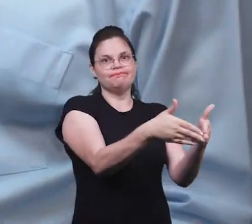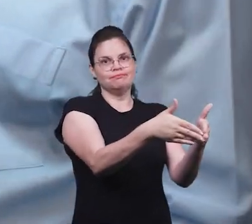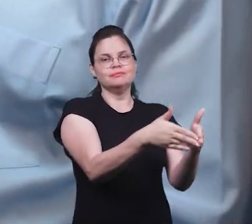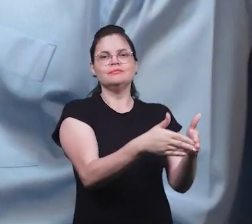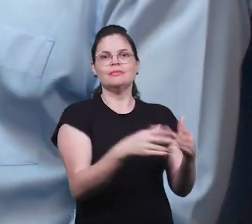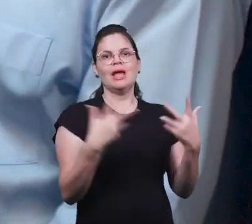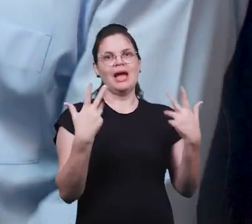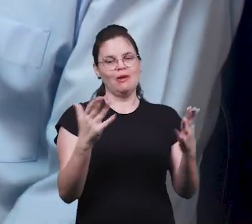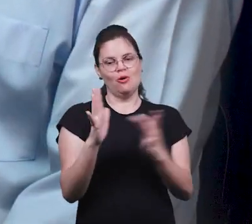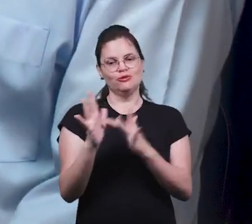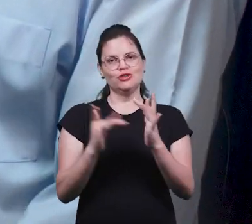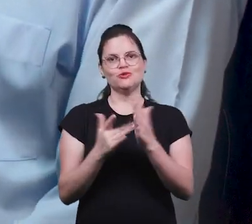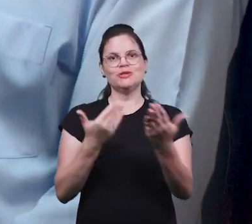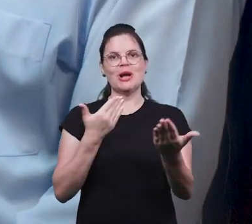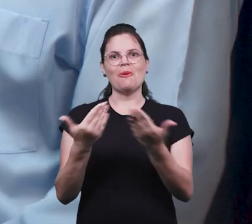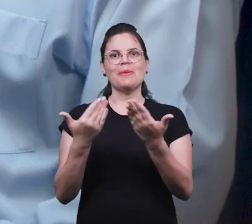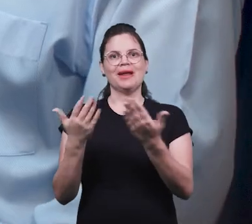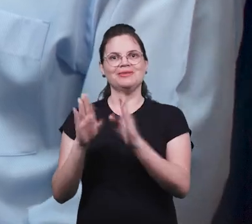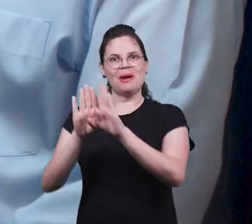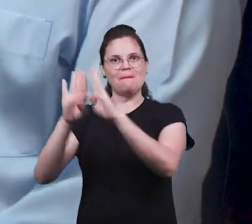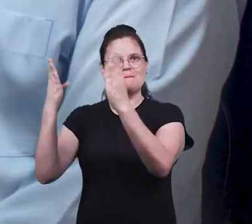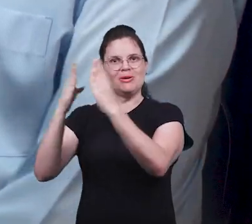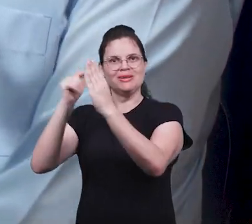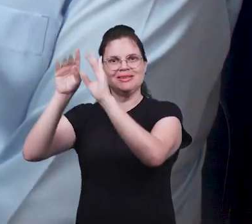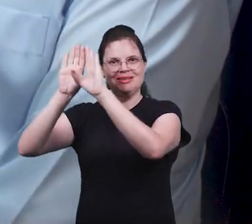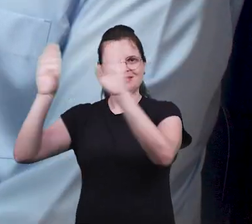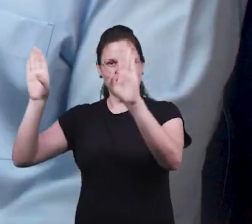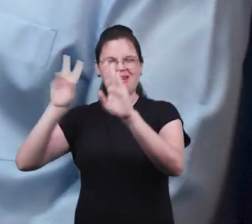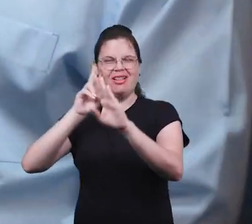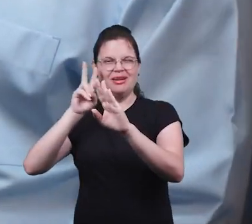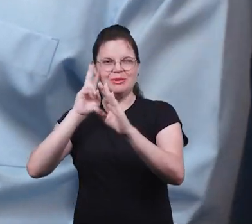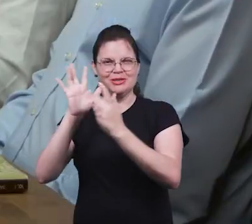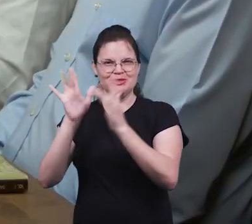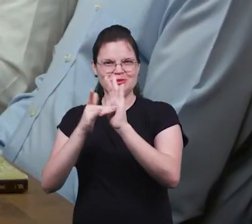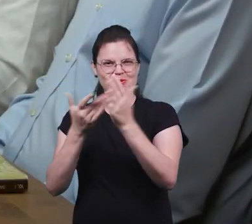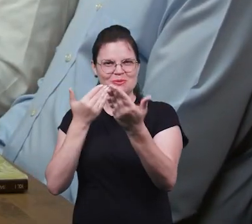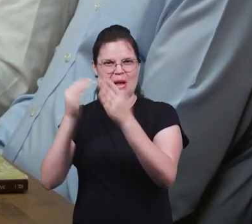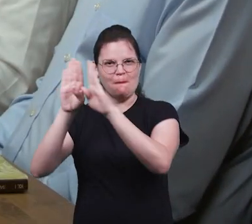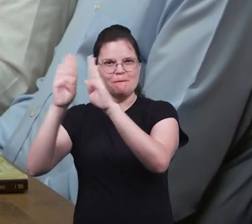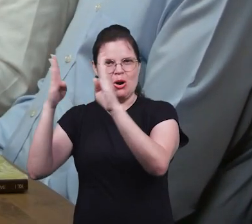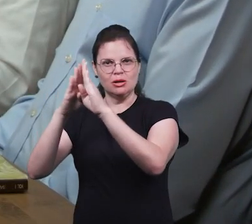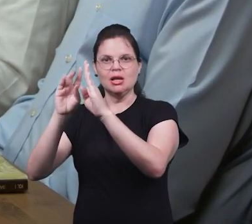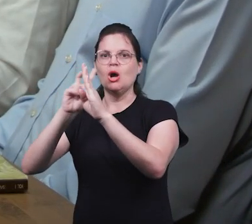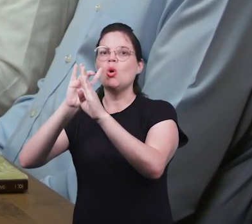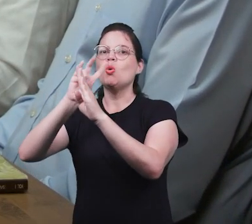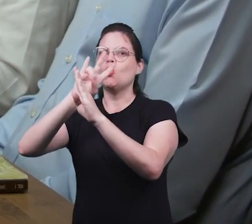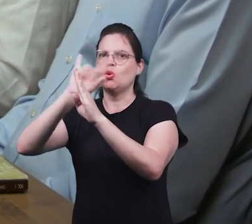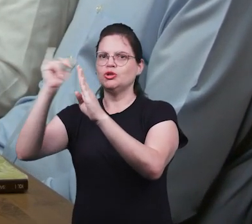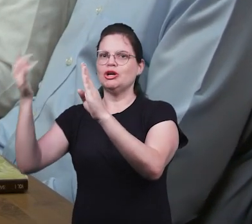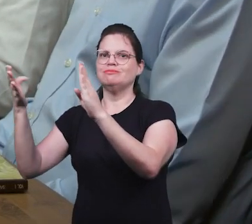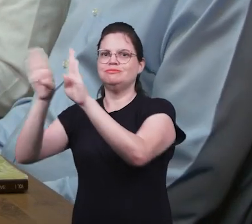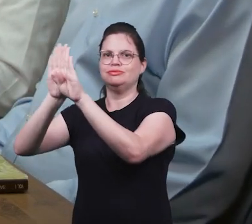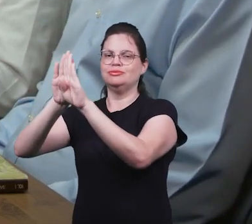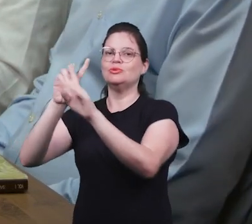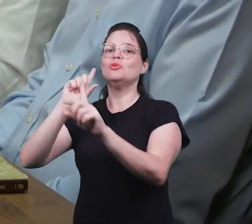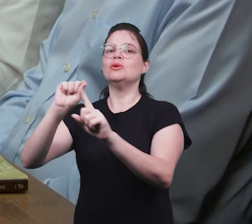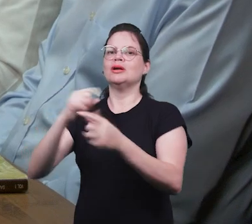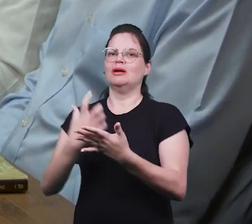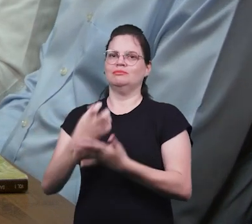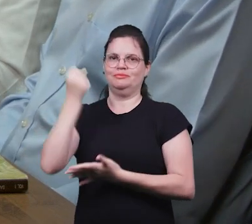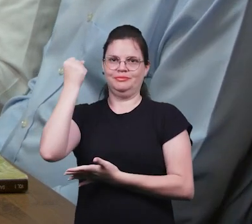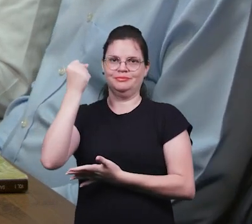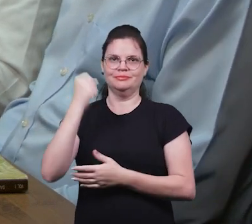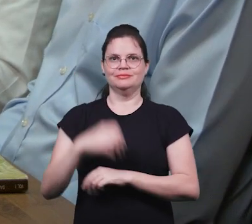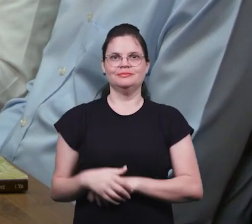porta, e a porta não tinha medida. Eu vou voltar aqui ao assunto. Mais tarde nós vamos entrar nele com mais detalhes, mas